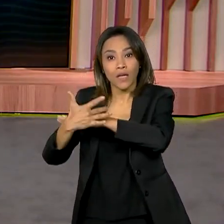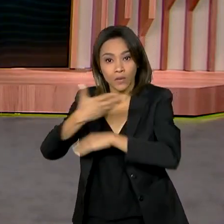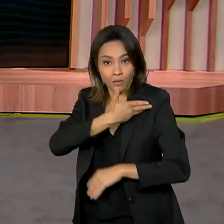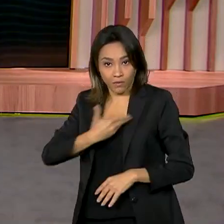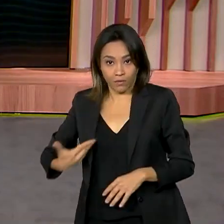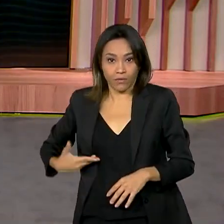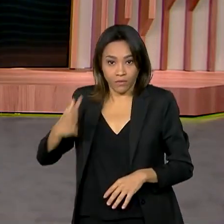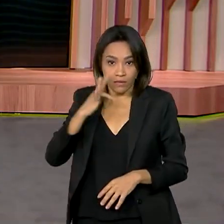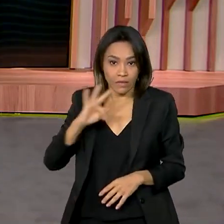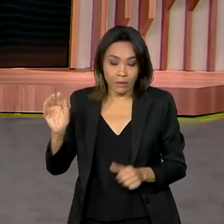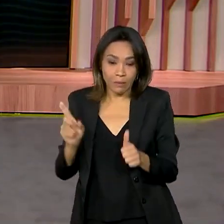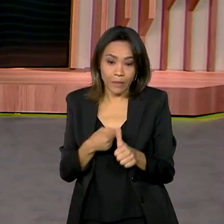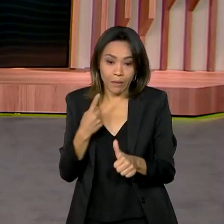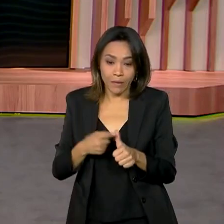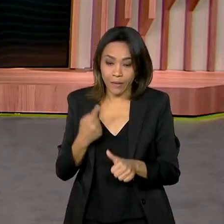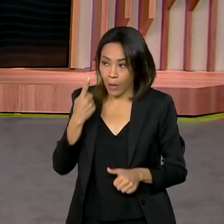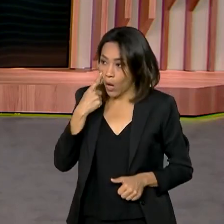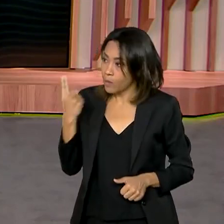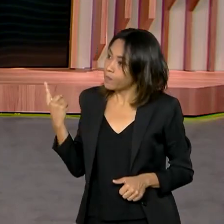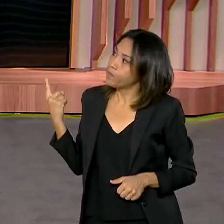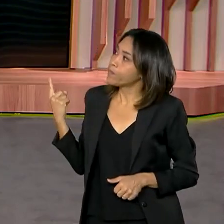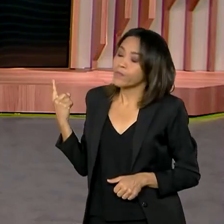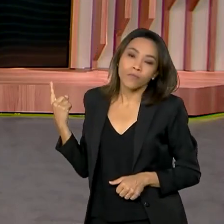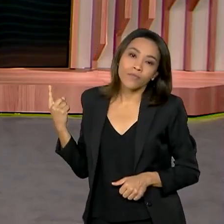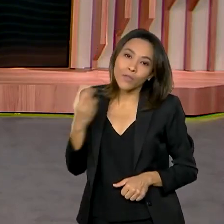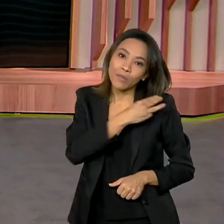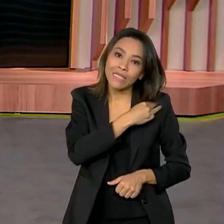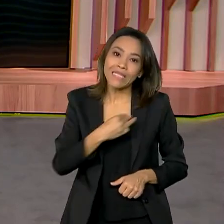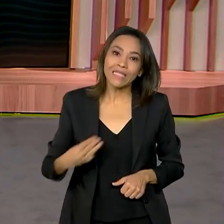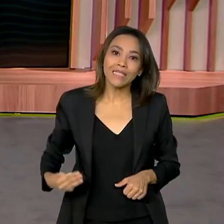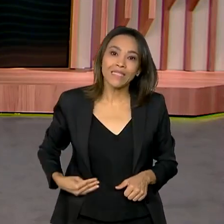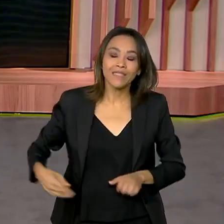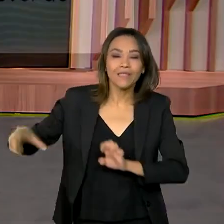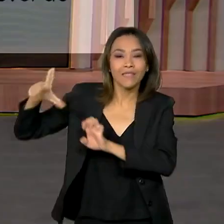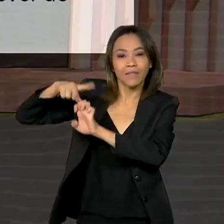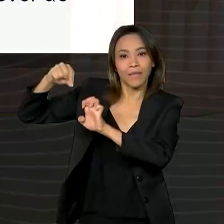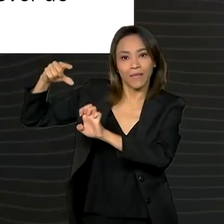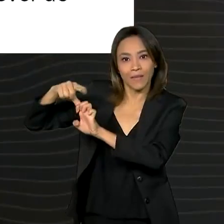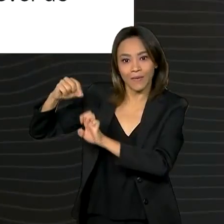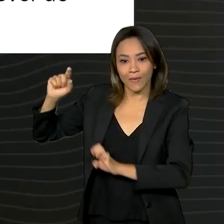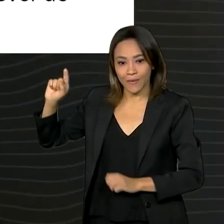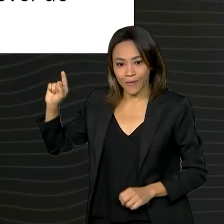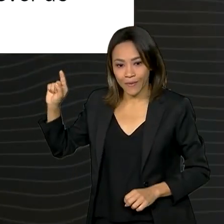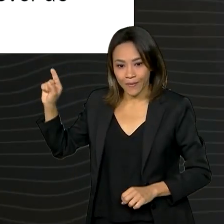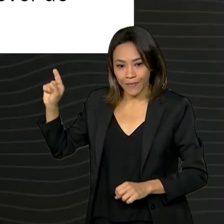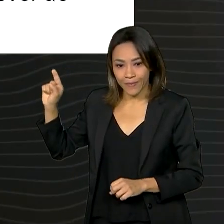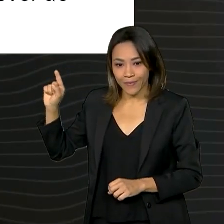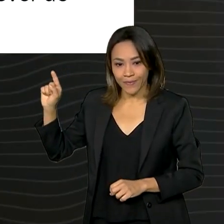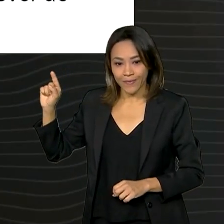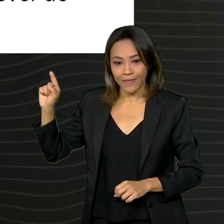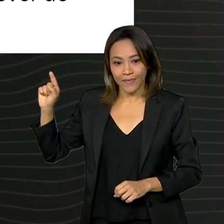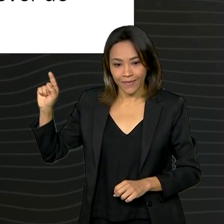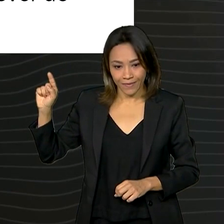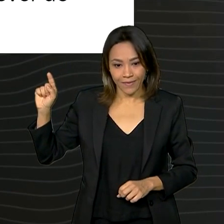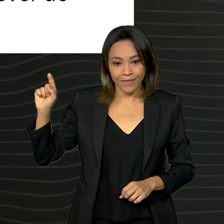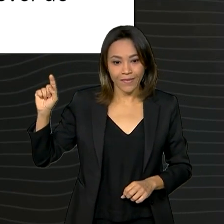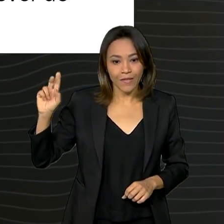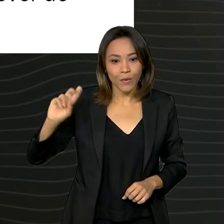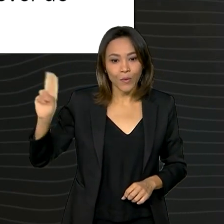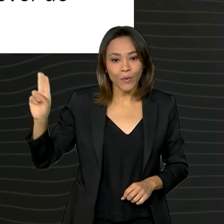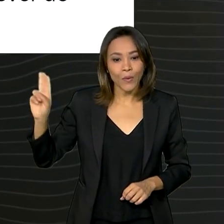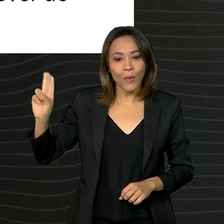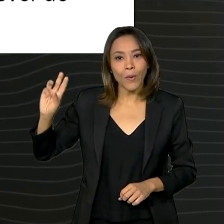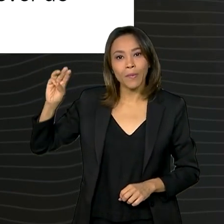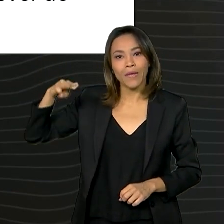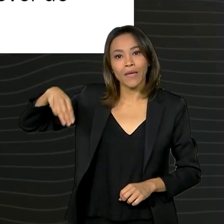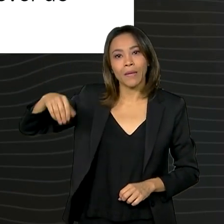federal, começando com o ministro do Empreendedorismo, da Microempresa e da Empresa de Pequeno Porte, Márcio